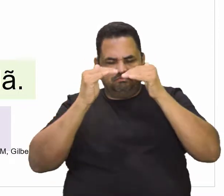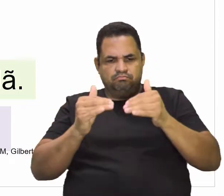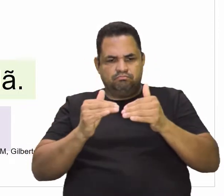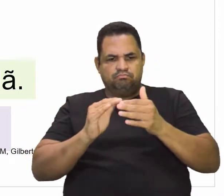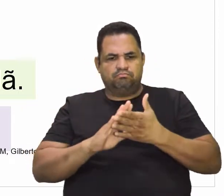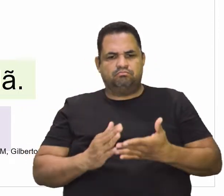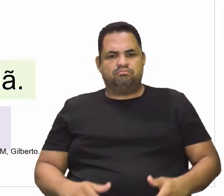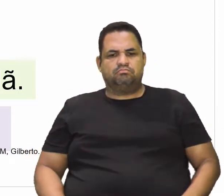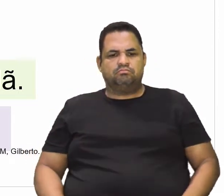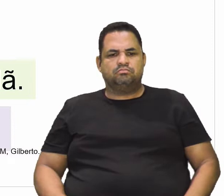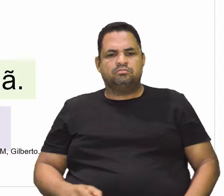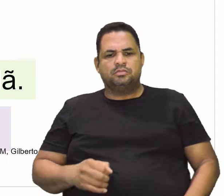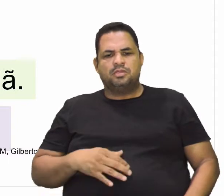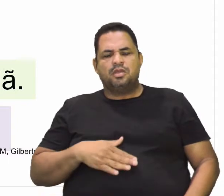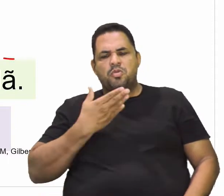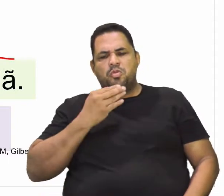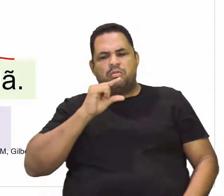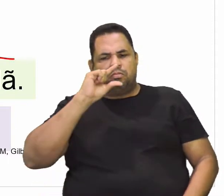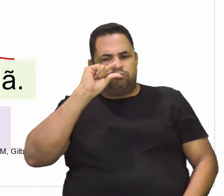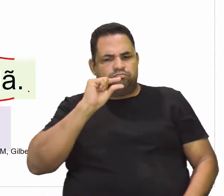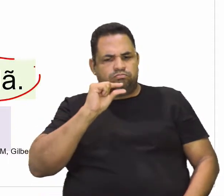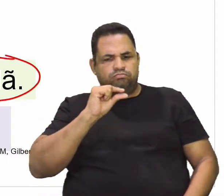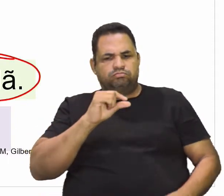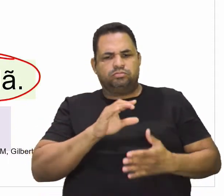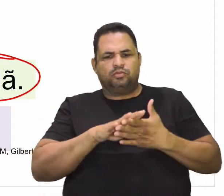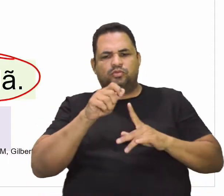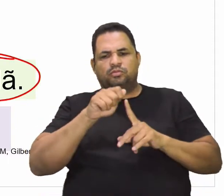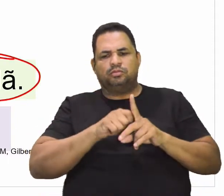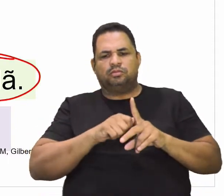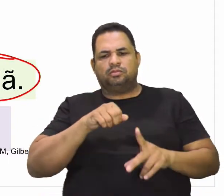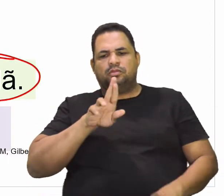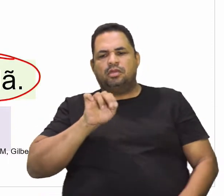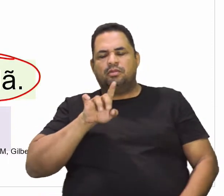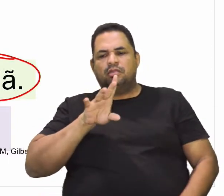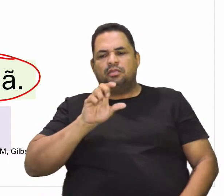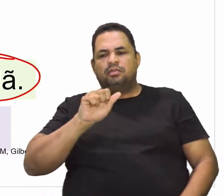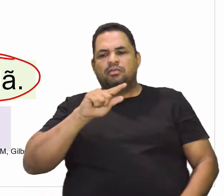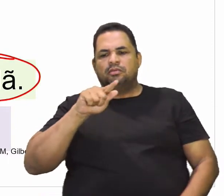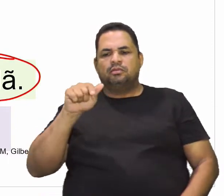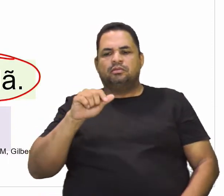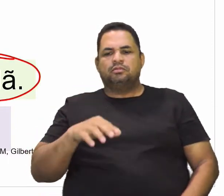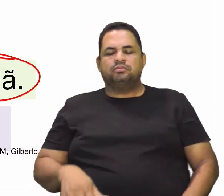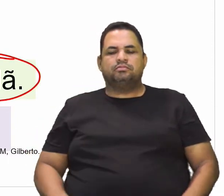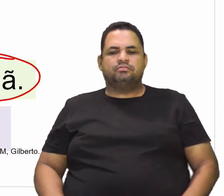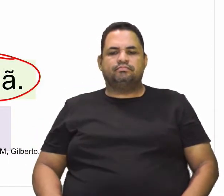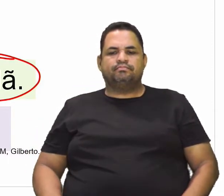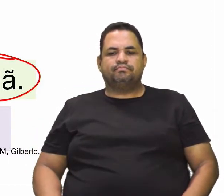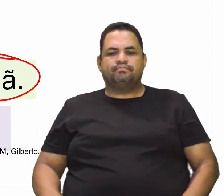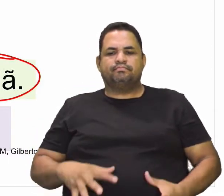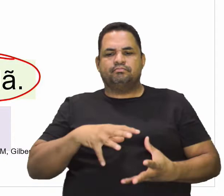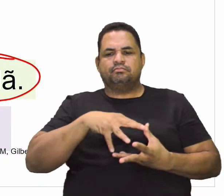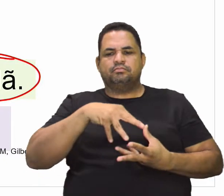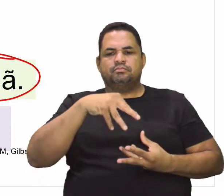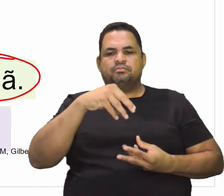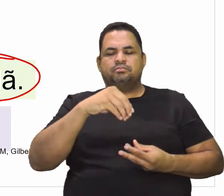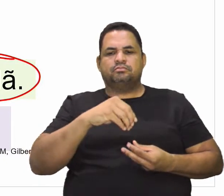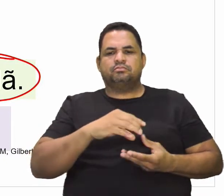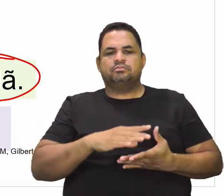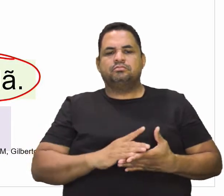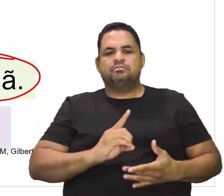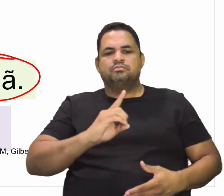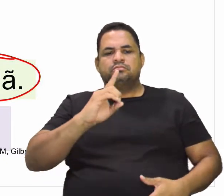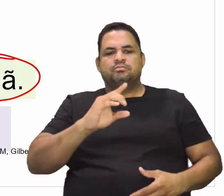jejuar no mês do Ramadã, como se fosse a nossa Páscoa aqui.